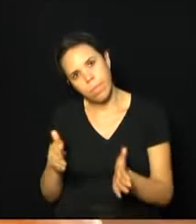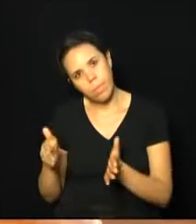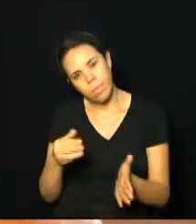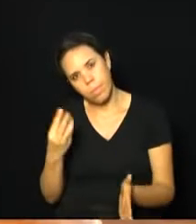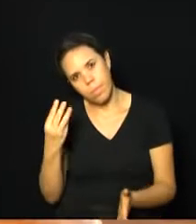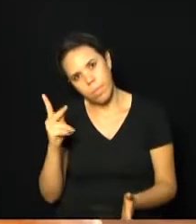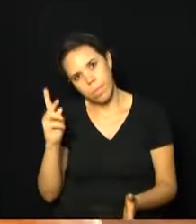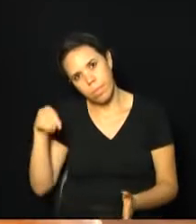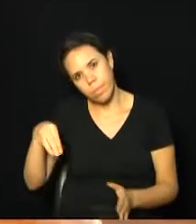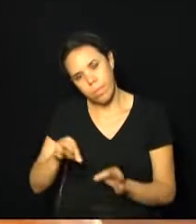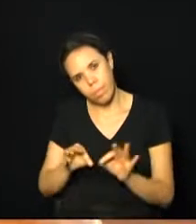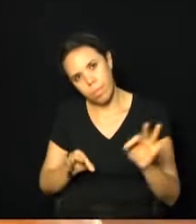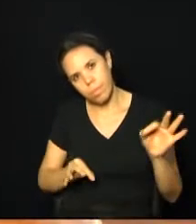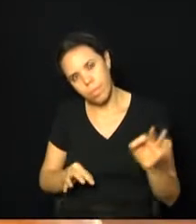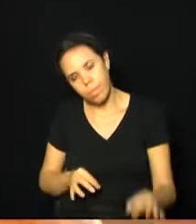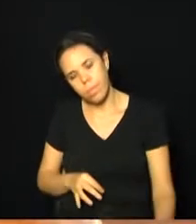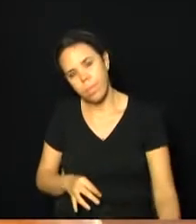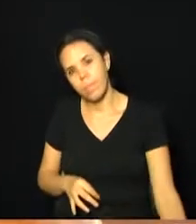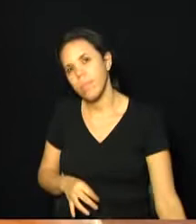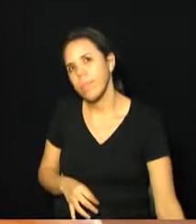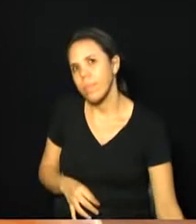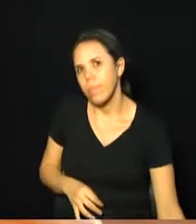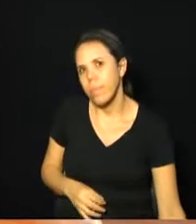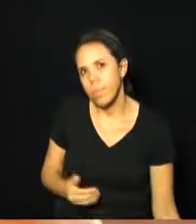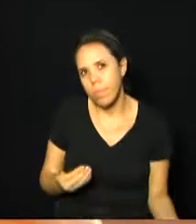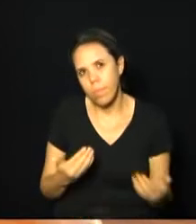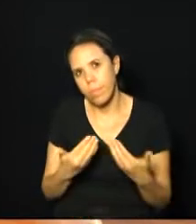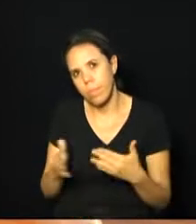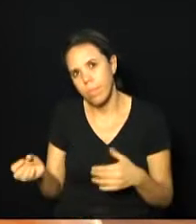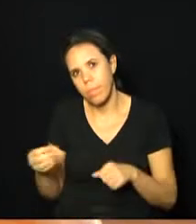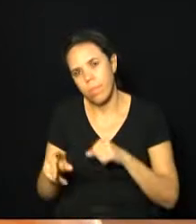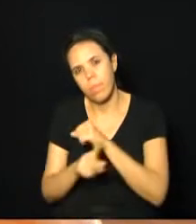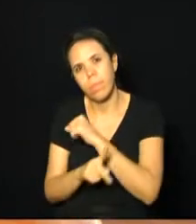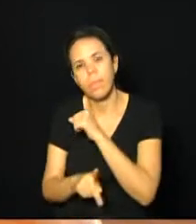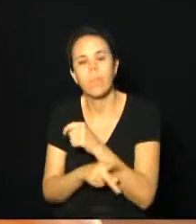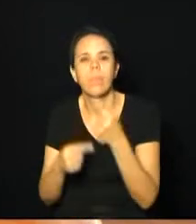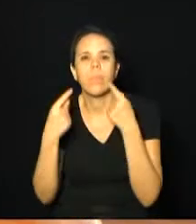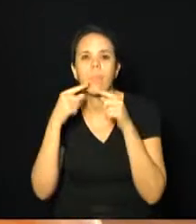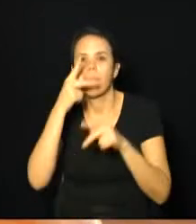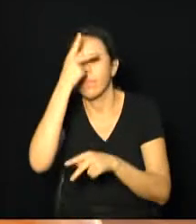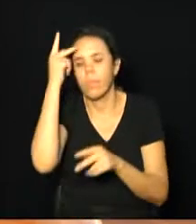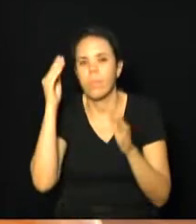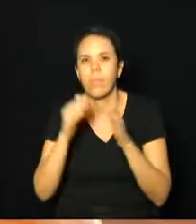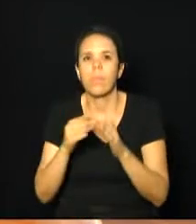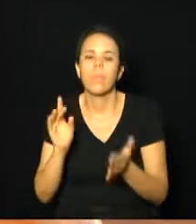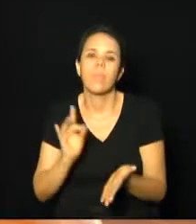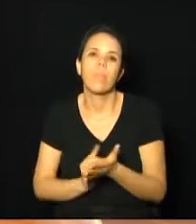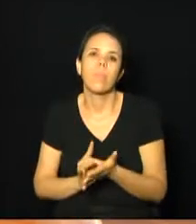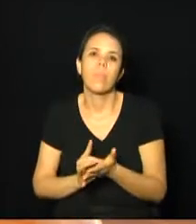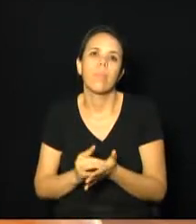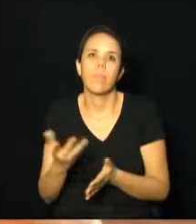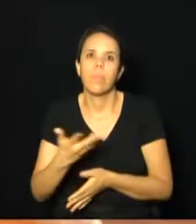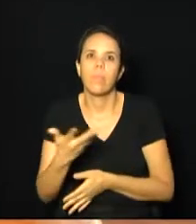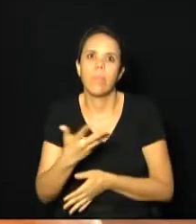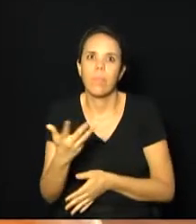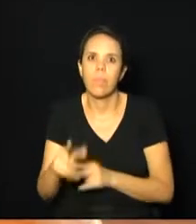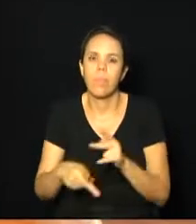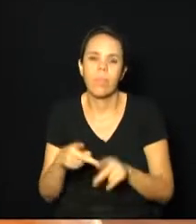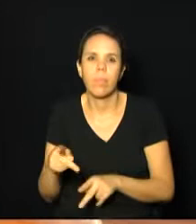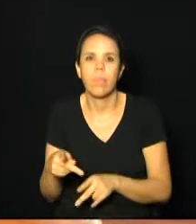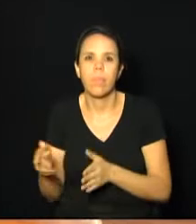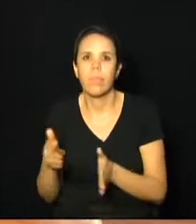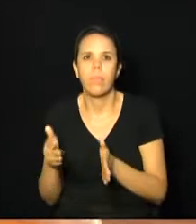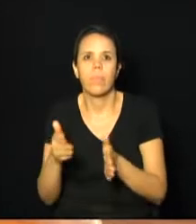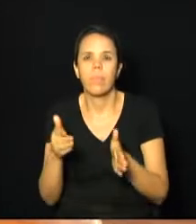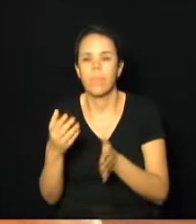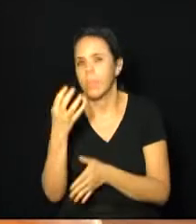3 quilômetros de estrada, onde abriu a nova ponte, e a reclamação dos moradores ali realmente é o excesso de velocidade. Eles caminham